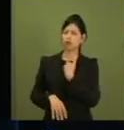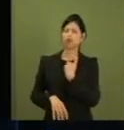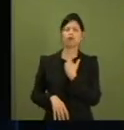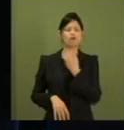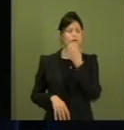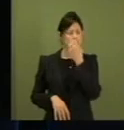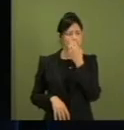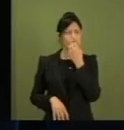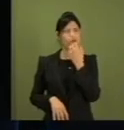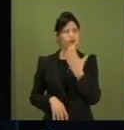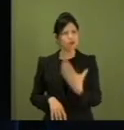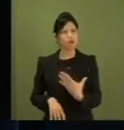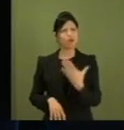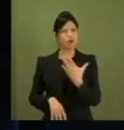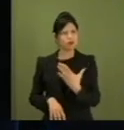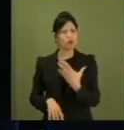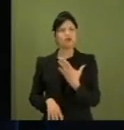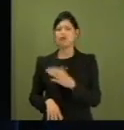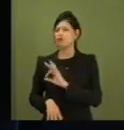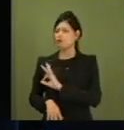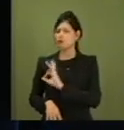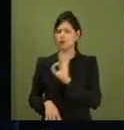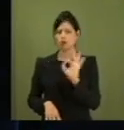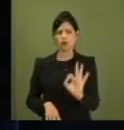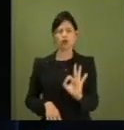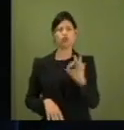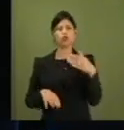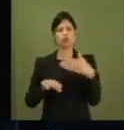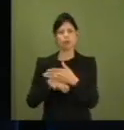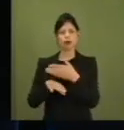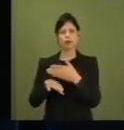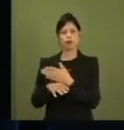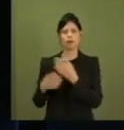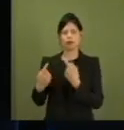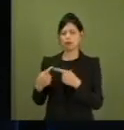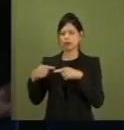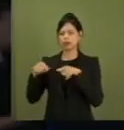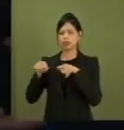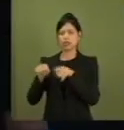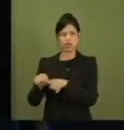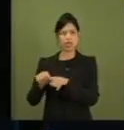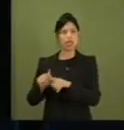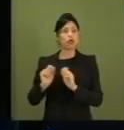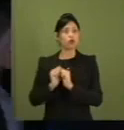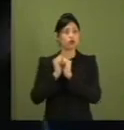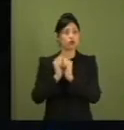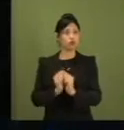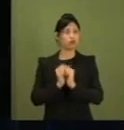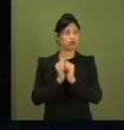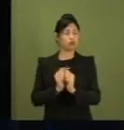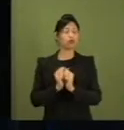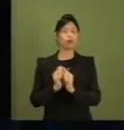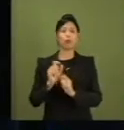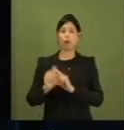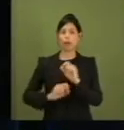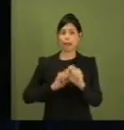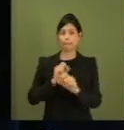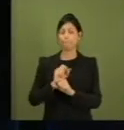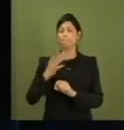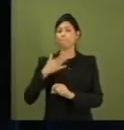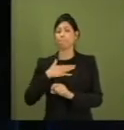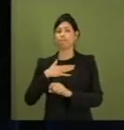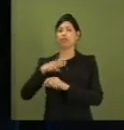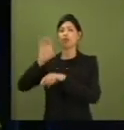eu diria, foi muito diplomata na construção de algumas saídas que estão dando resultado já lá no meu estado.